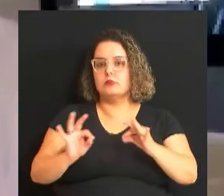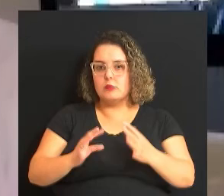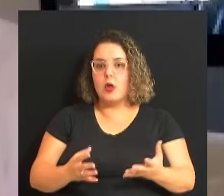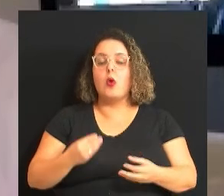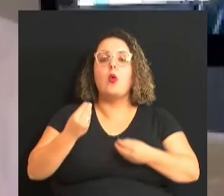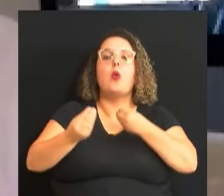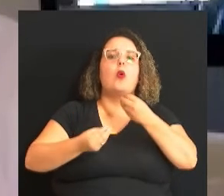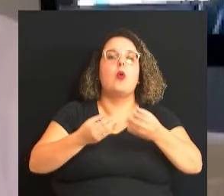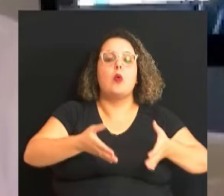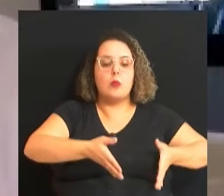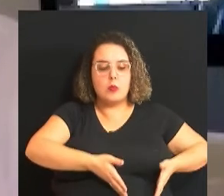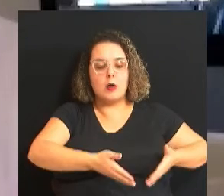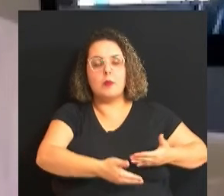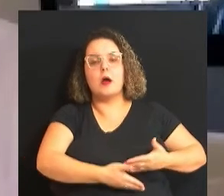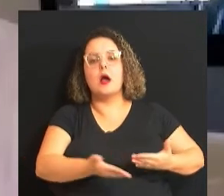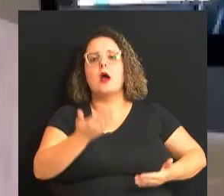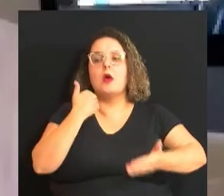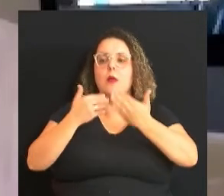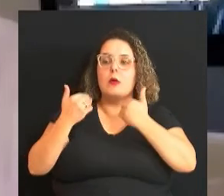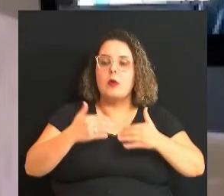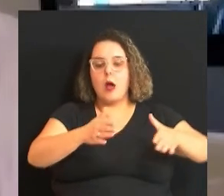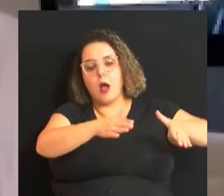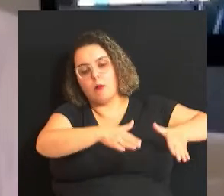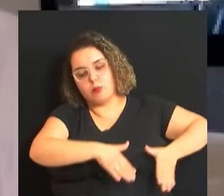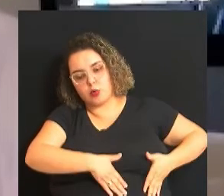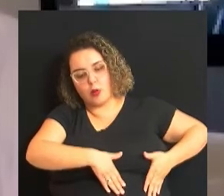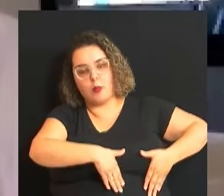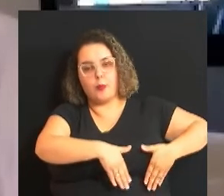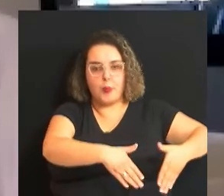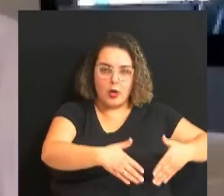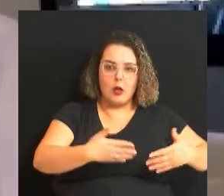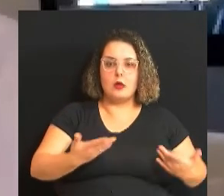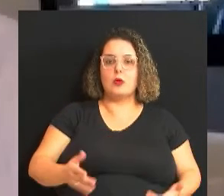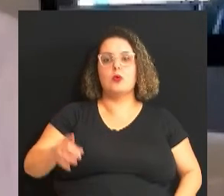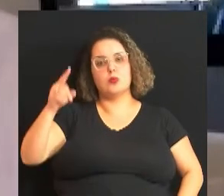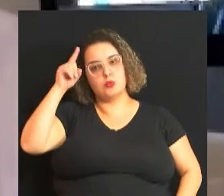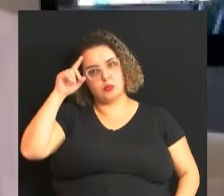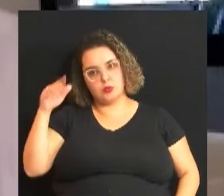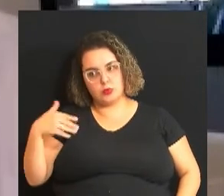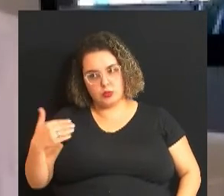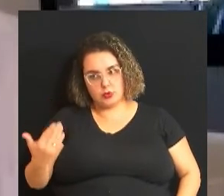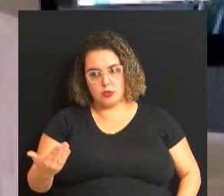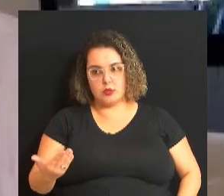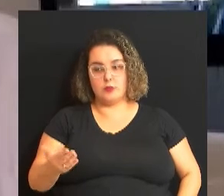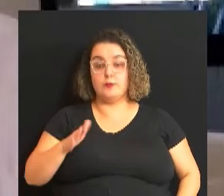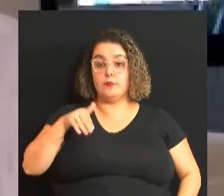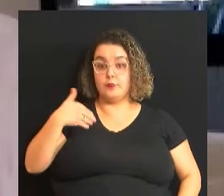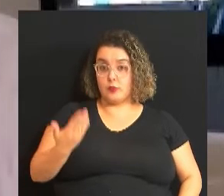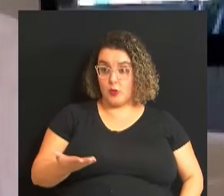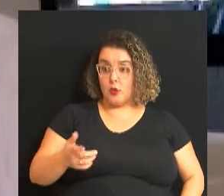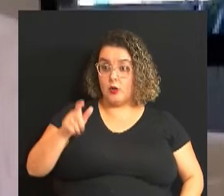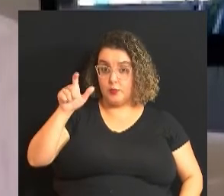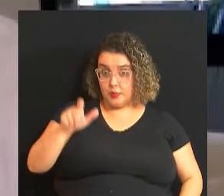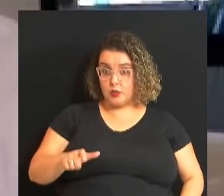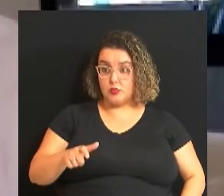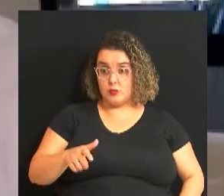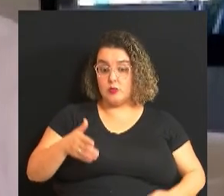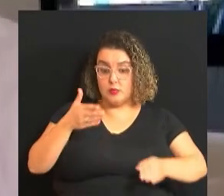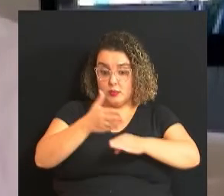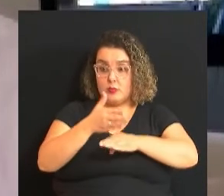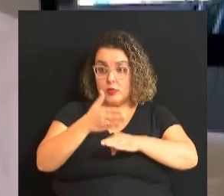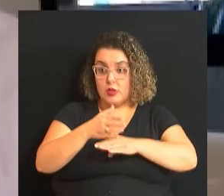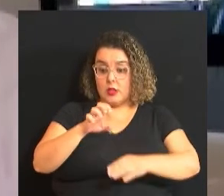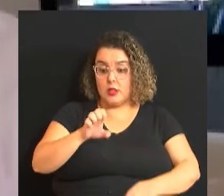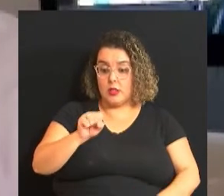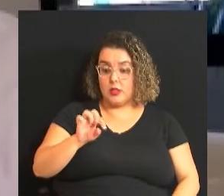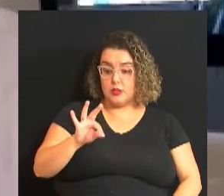dieta que ele vai ter que ter, como é que ele gruda, como é que ele não gruda, todo o dia a dia da pessoa. E quando a pessoa vai a essas sessões de